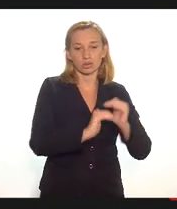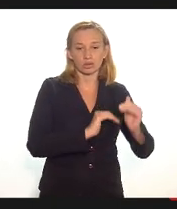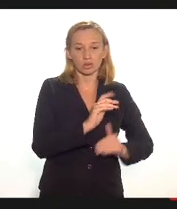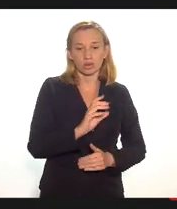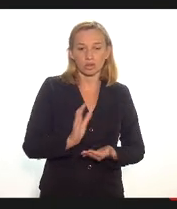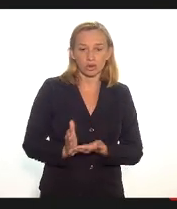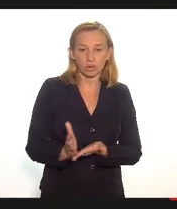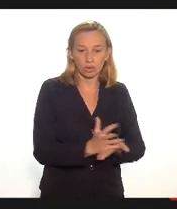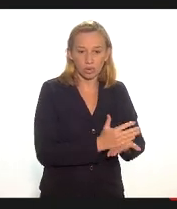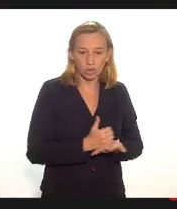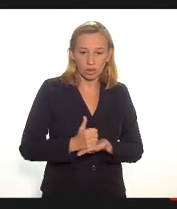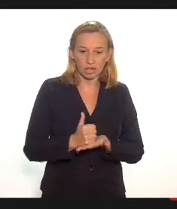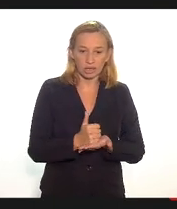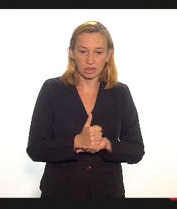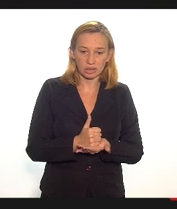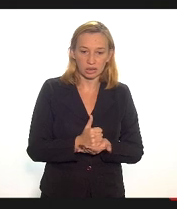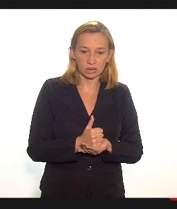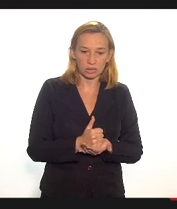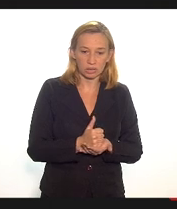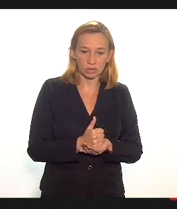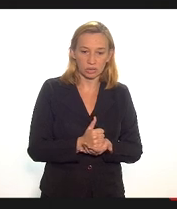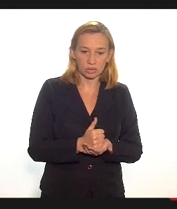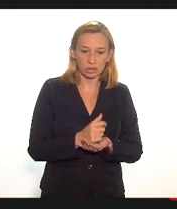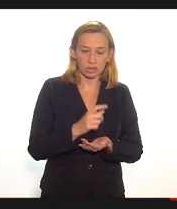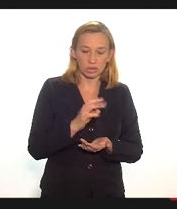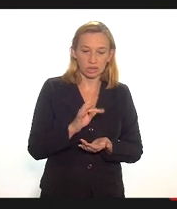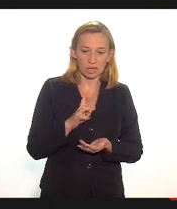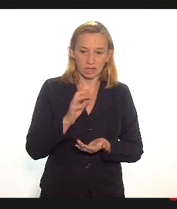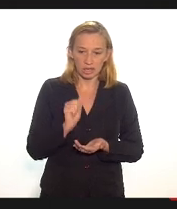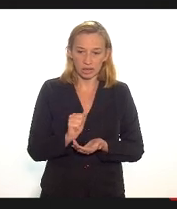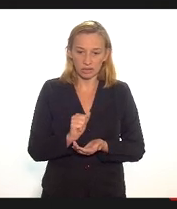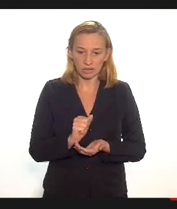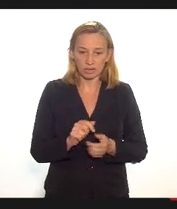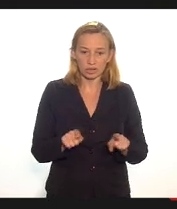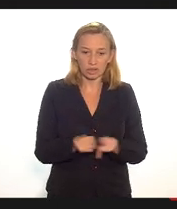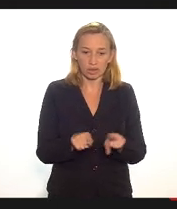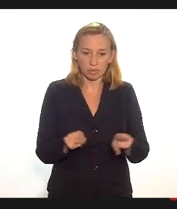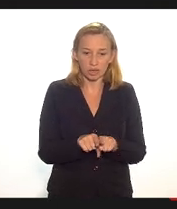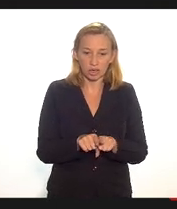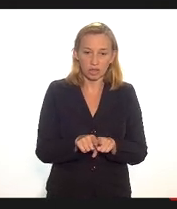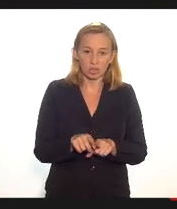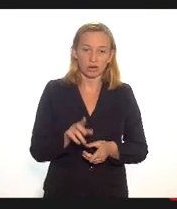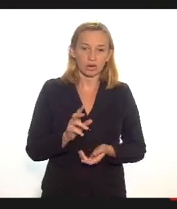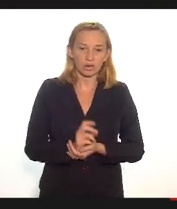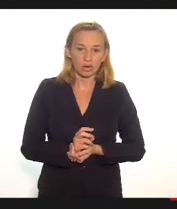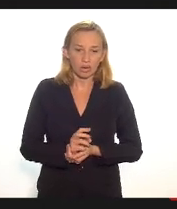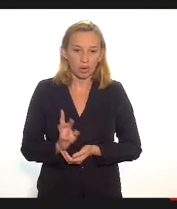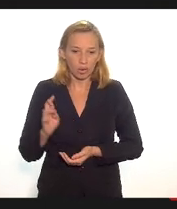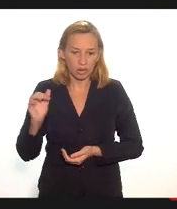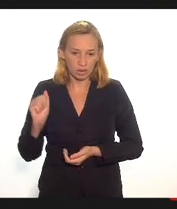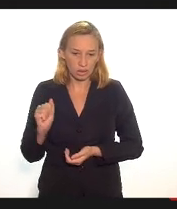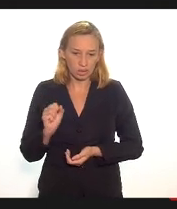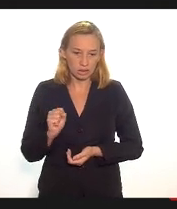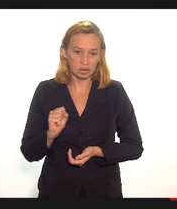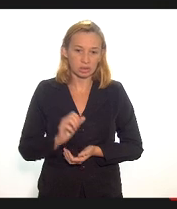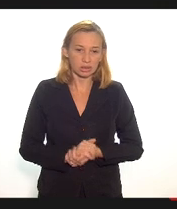coleta, dutos e tarifas, e as rotas 1, 2 e 3.